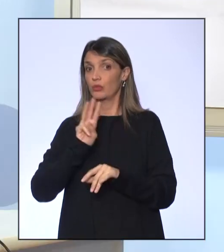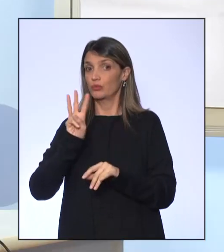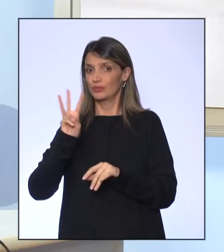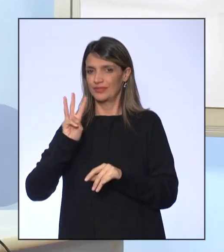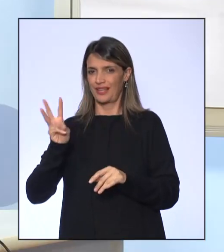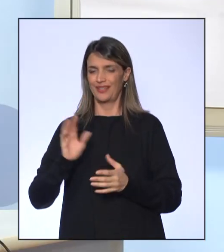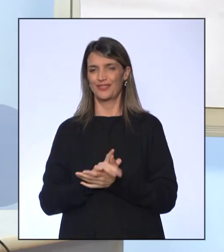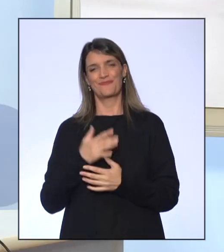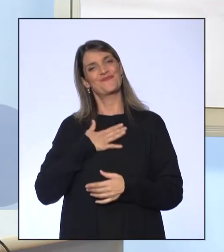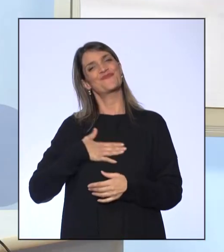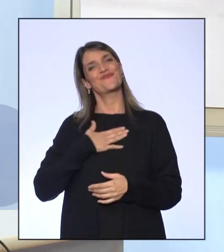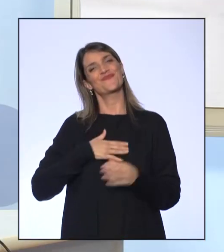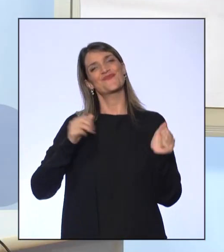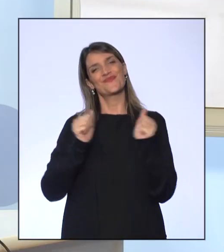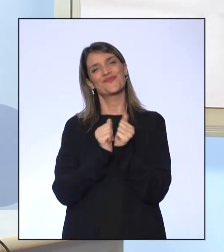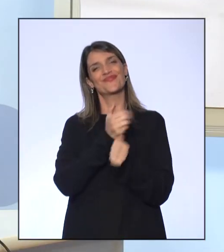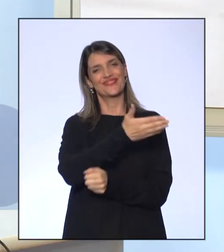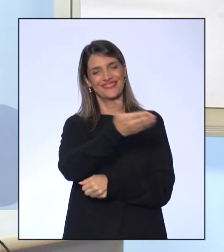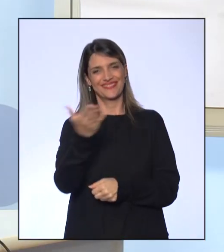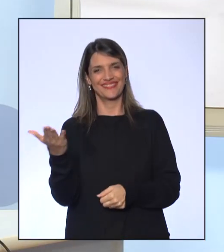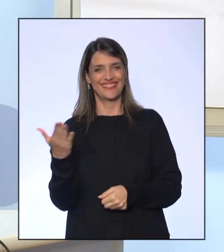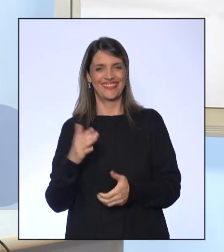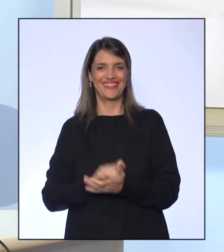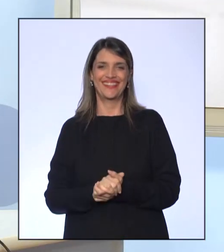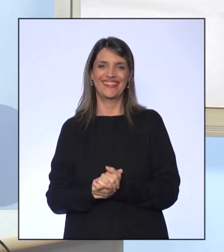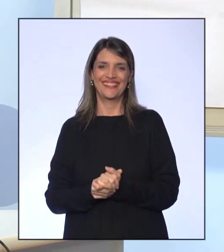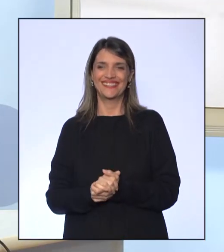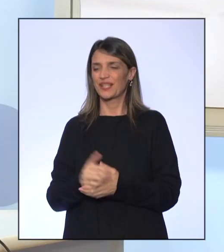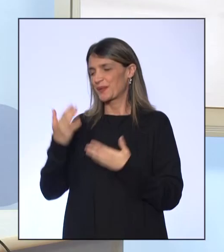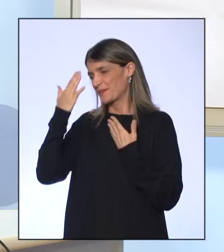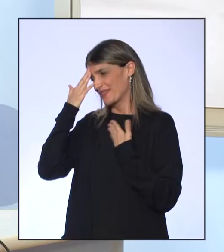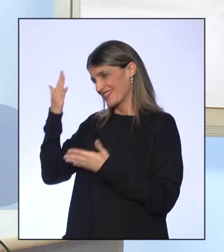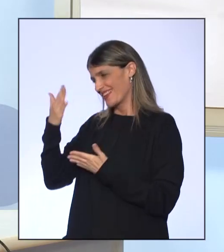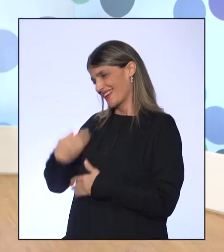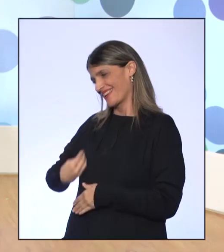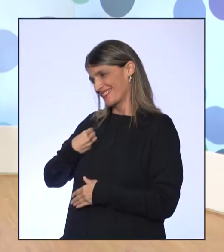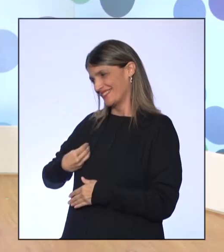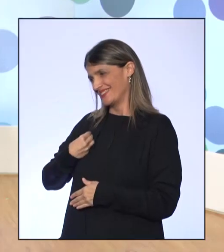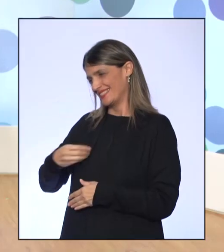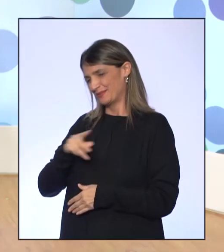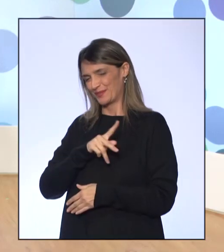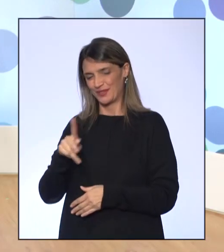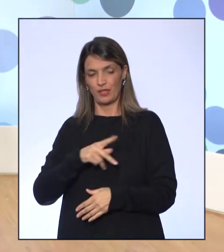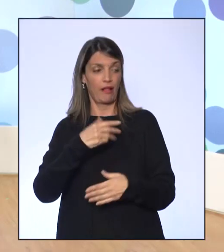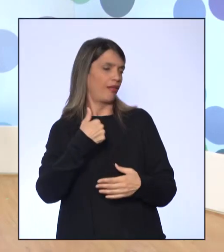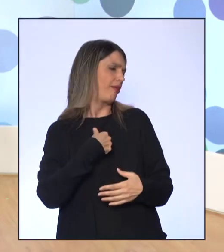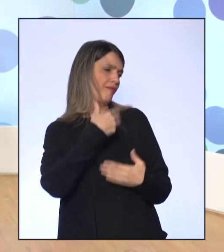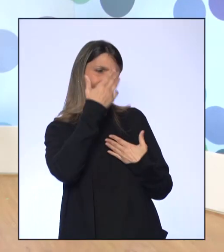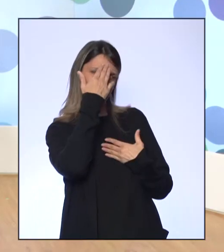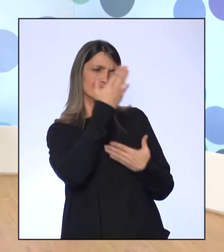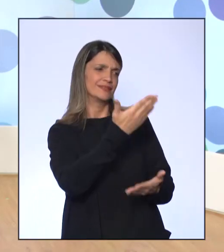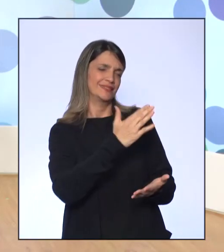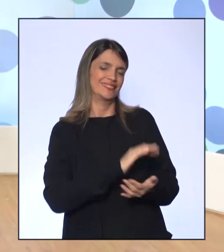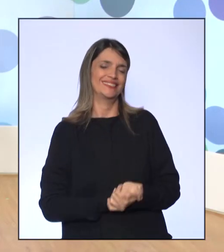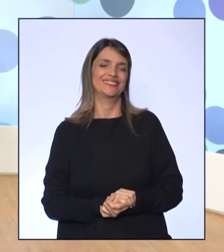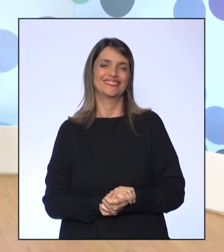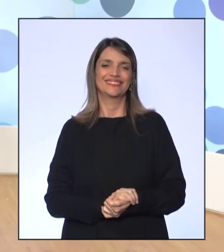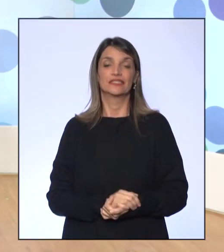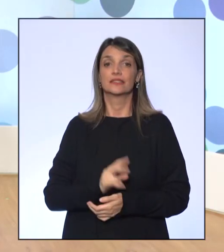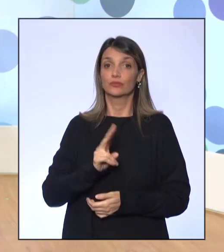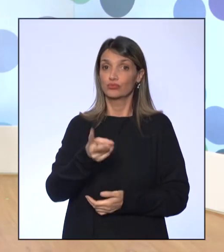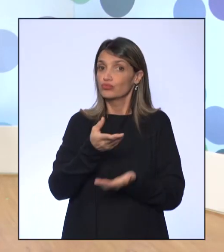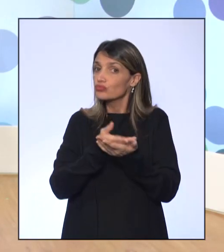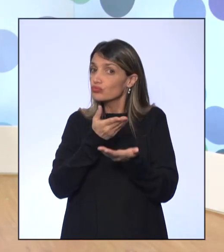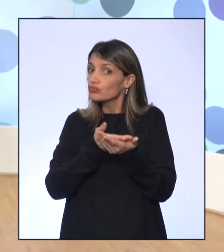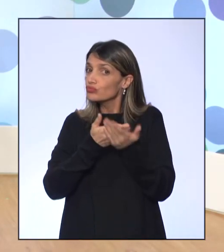foi um prazer estar com vocês gostei muito da aula muito obrigado pela presença regina eu que agradeço e nós vamos continuar